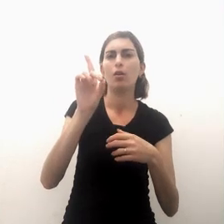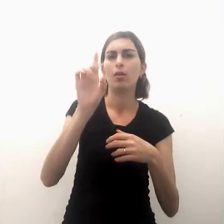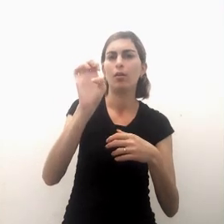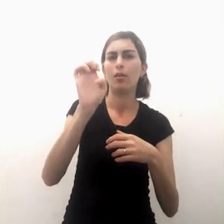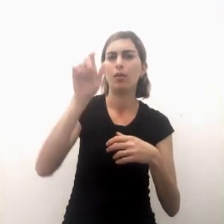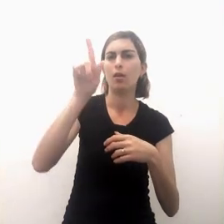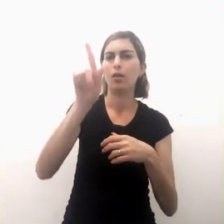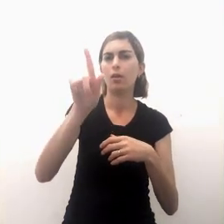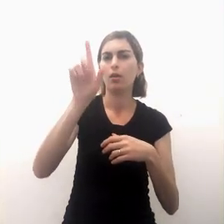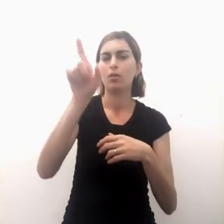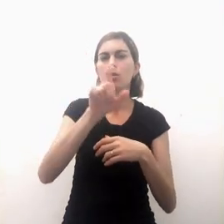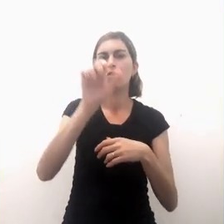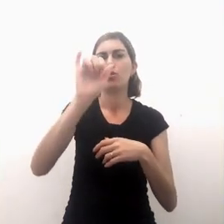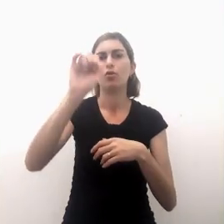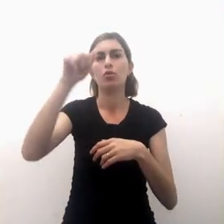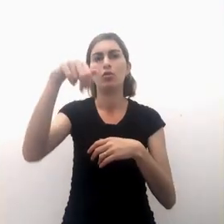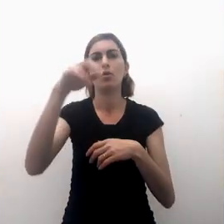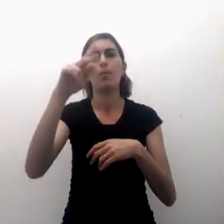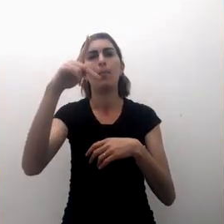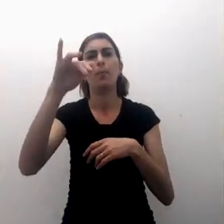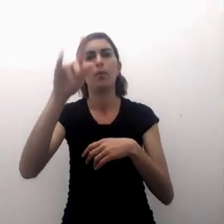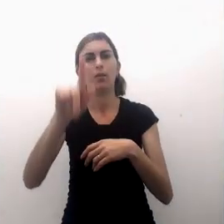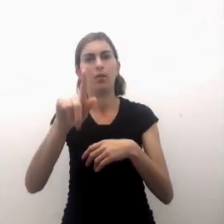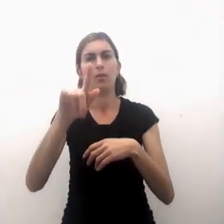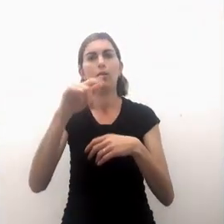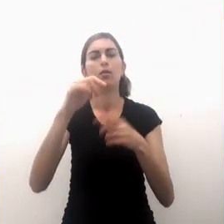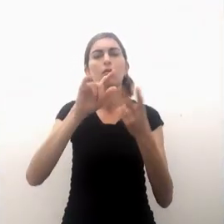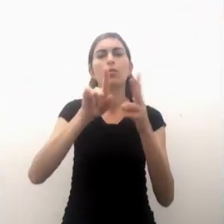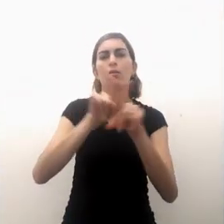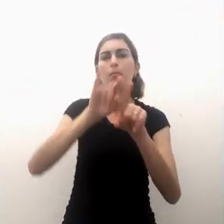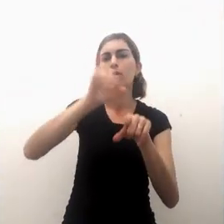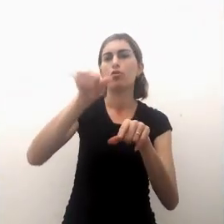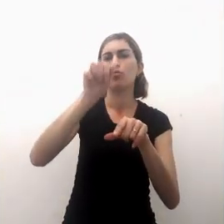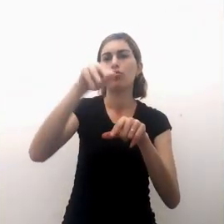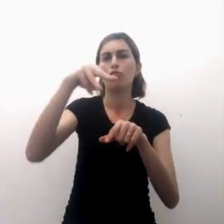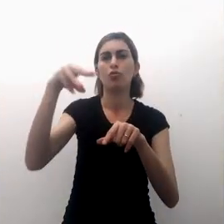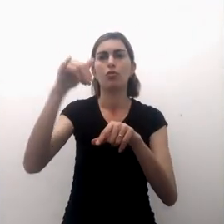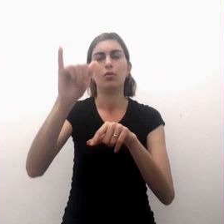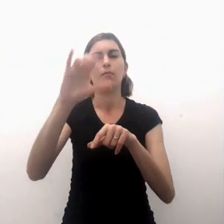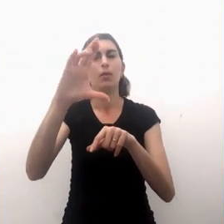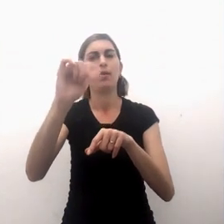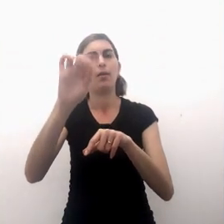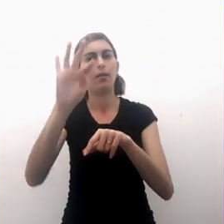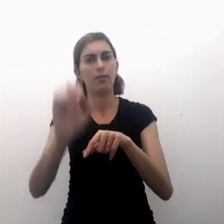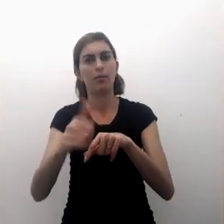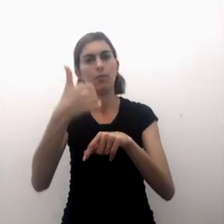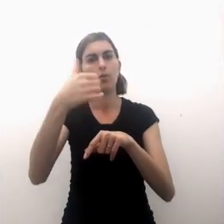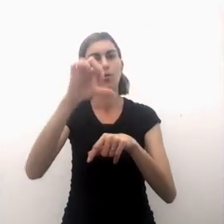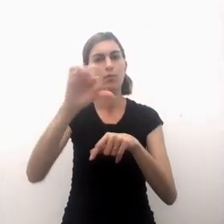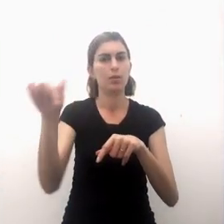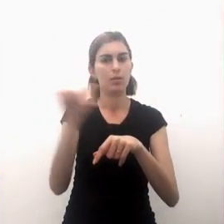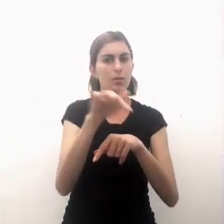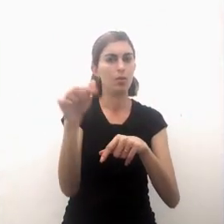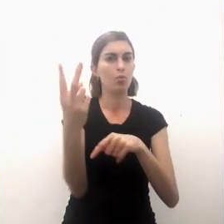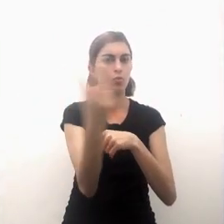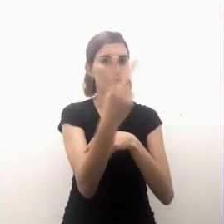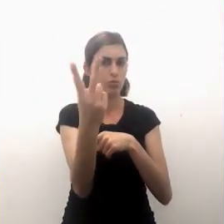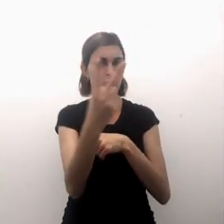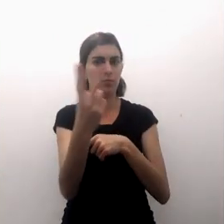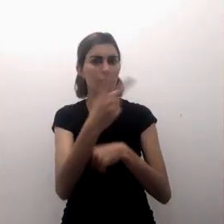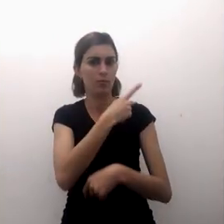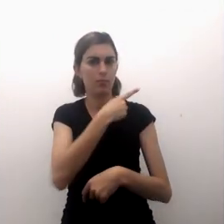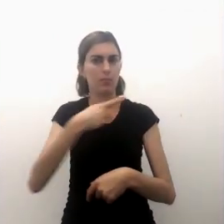tá, gente? E Jimmy Carter, em 1977, tá? Então, esses dois presidentes aí, essas duas